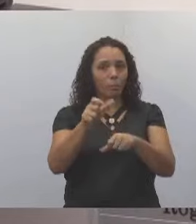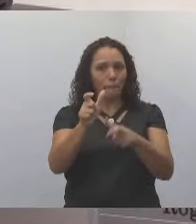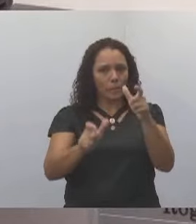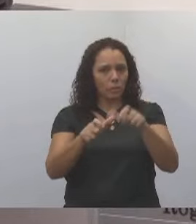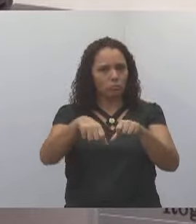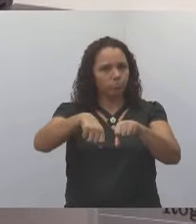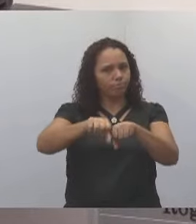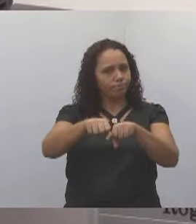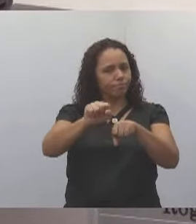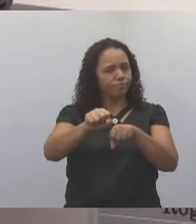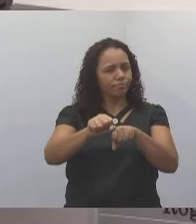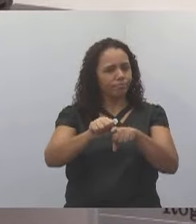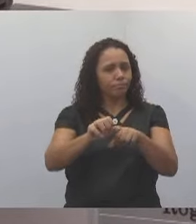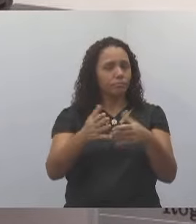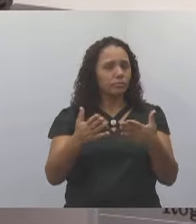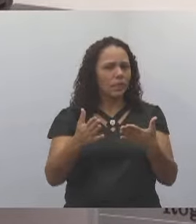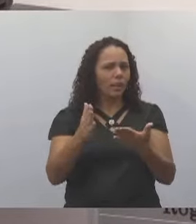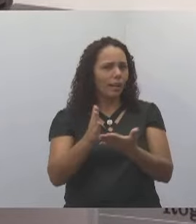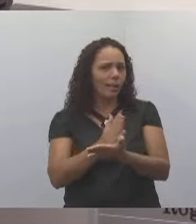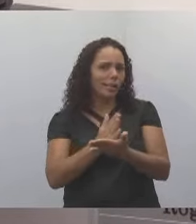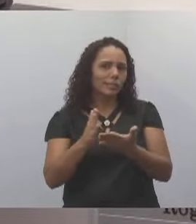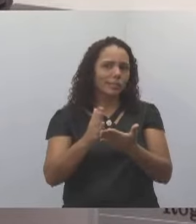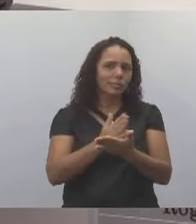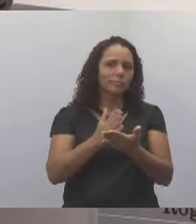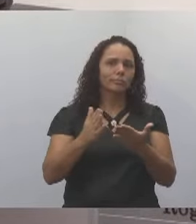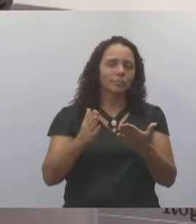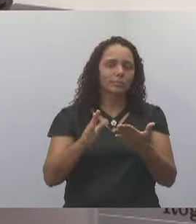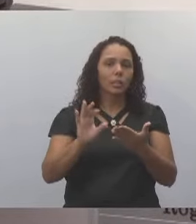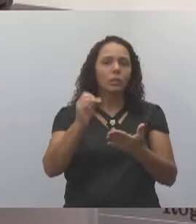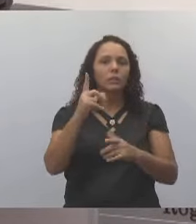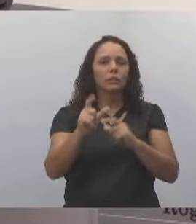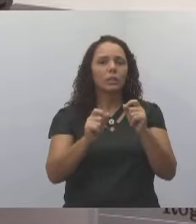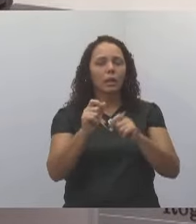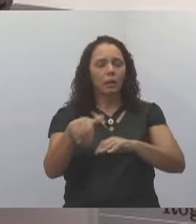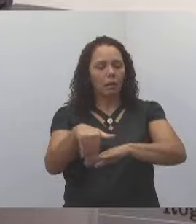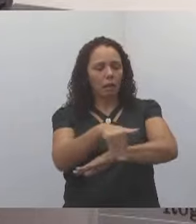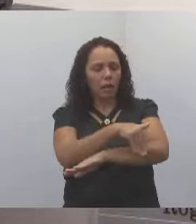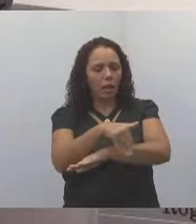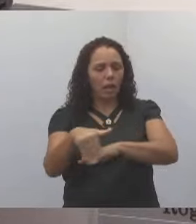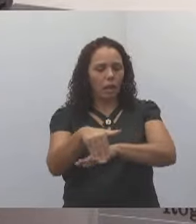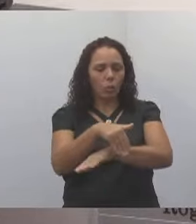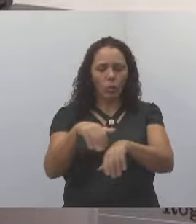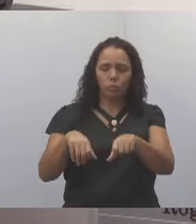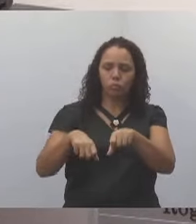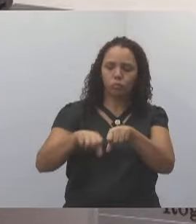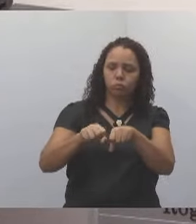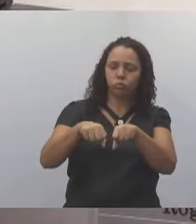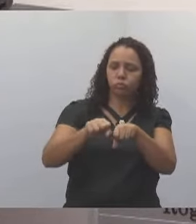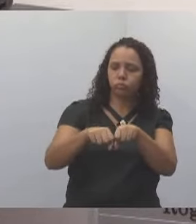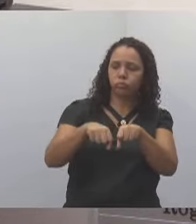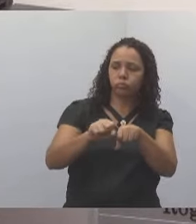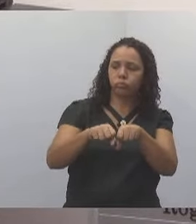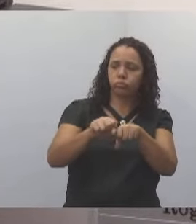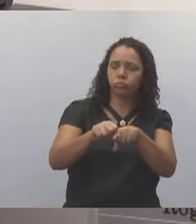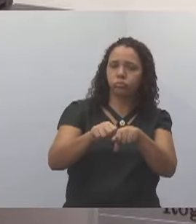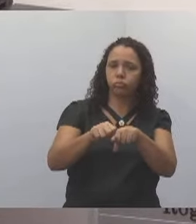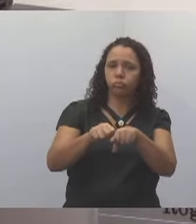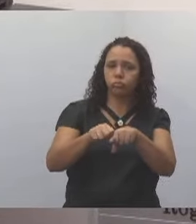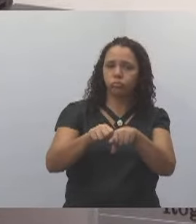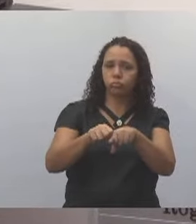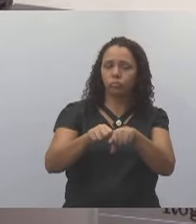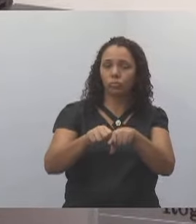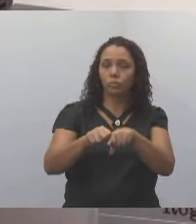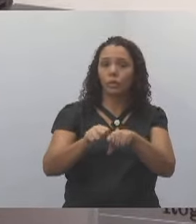infelizmente, eles chegam a estar com a moto na via e faz aquela famosa redução,